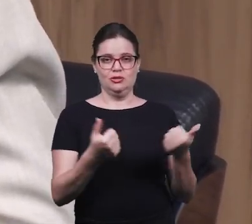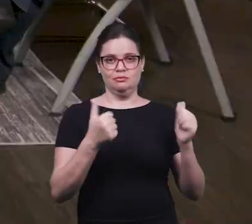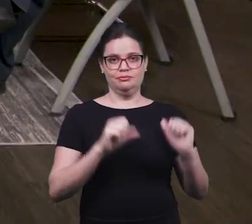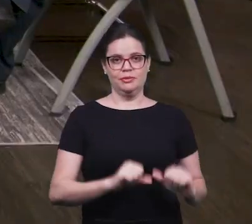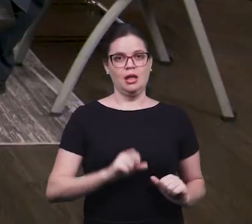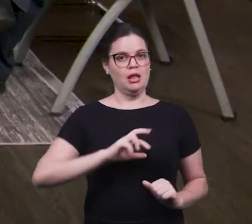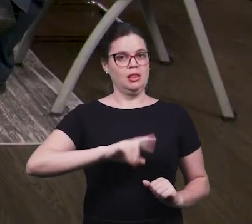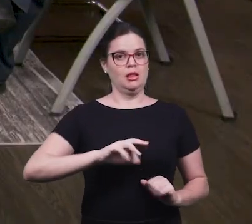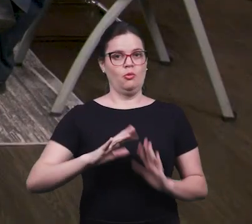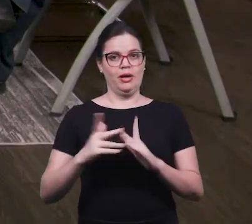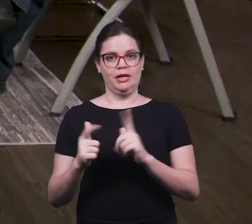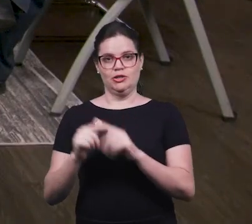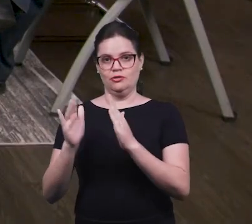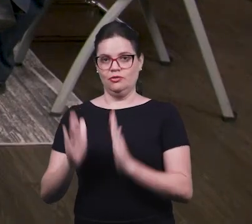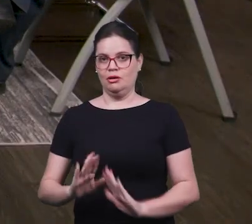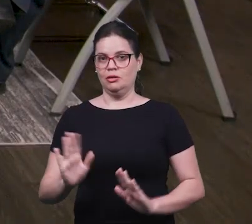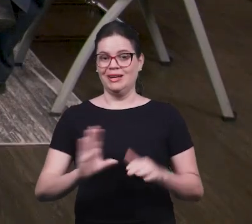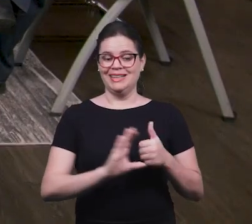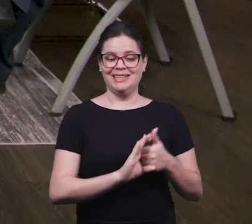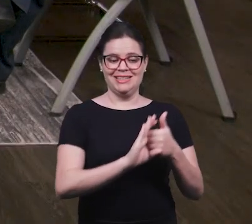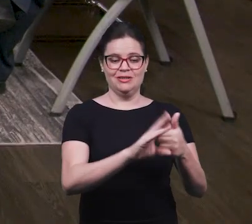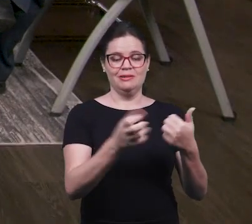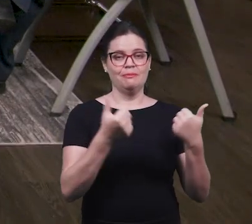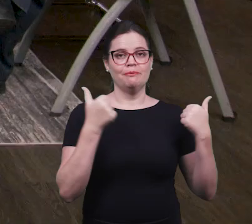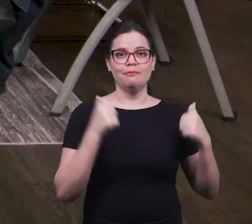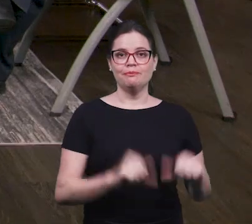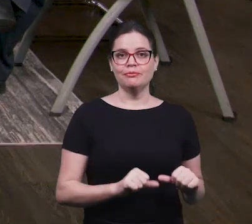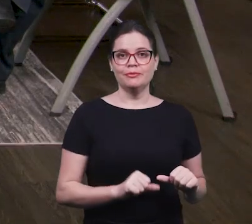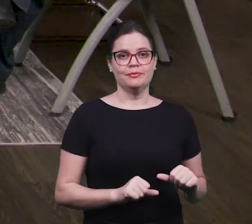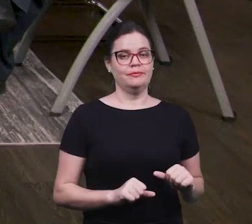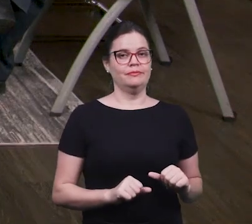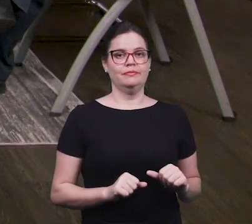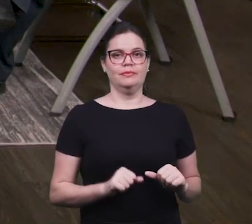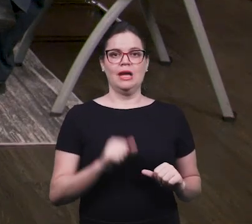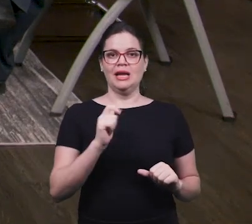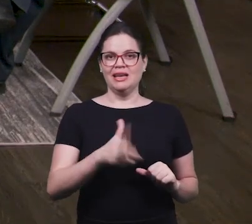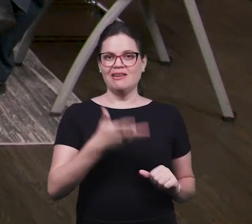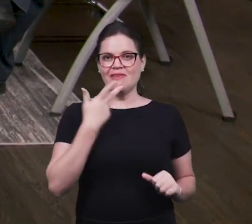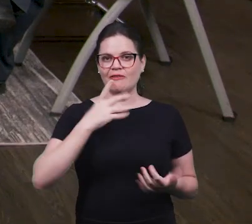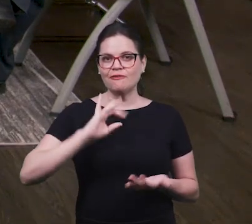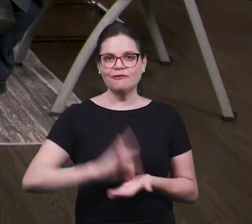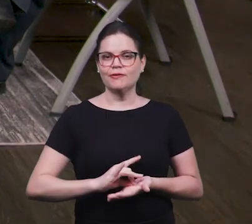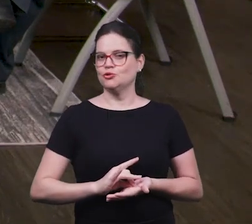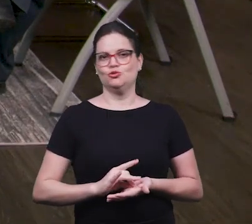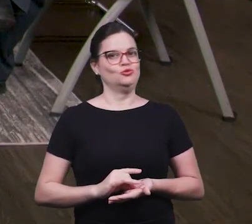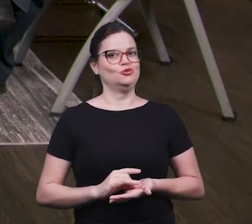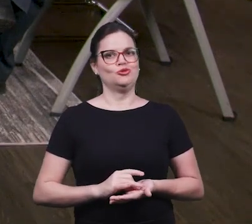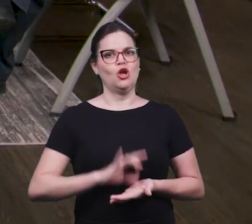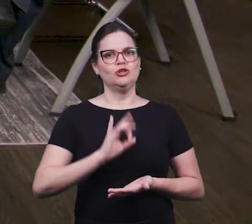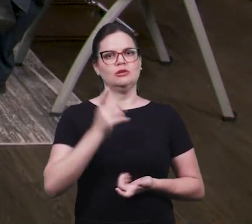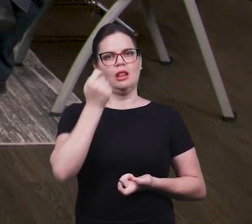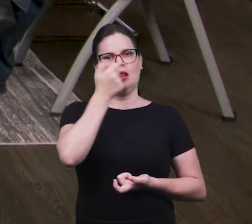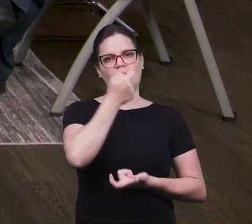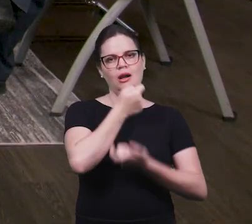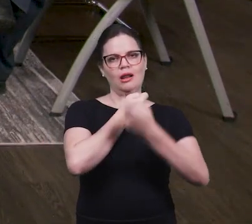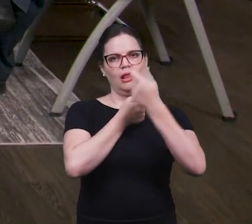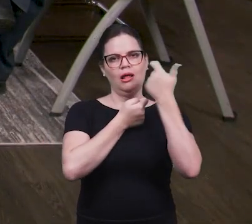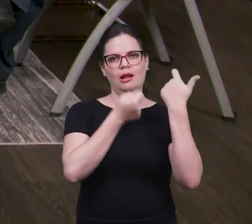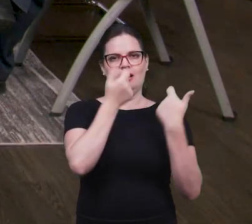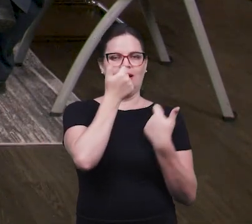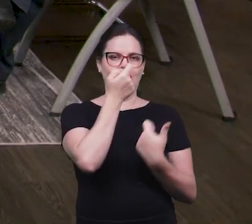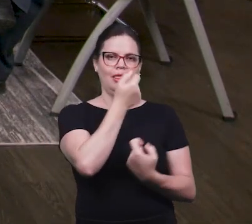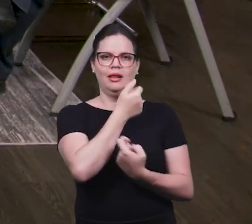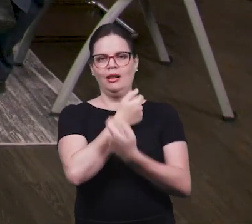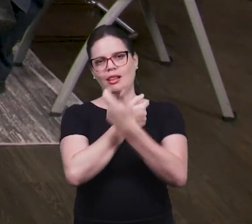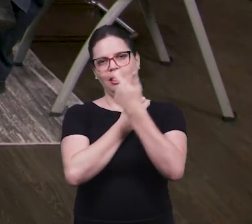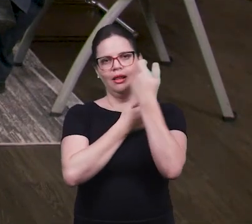fiel, mas um cristianismo que não diz o que ele tem de dizer. Não é? É uma historinha aqui, outra historinha ali. As pessoas